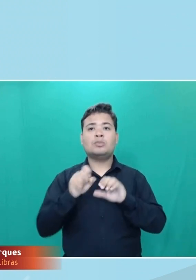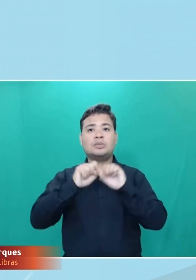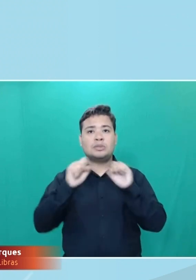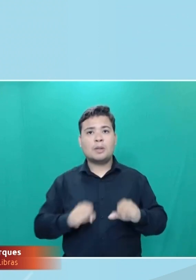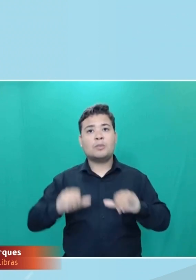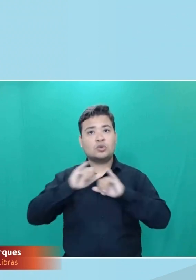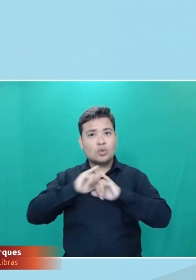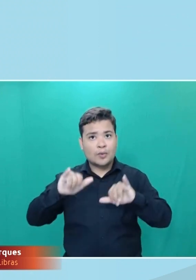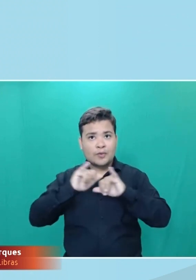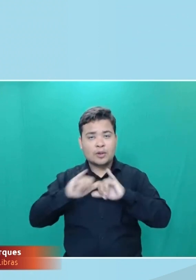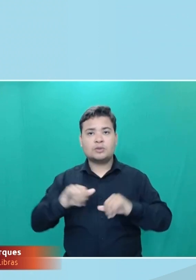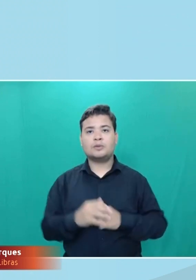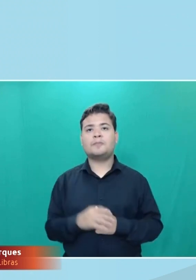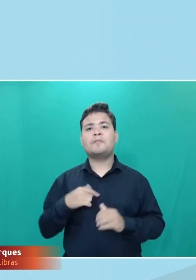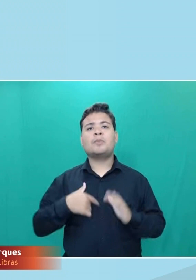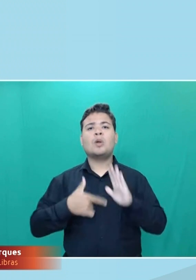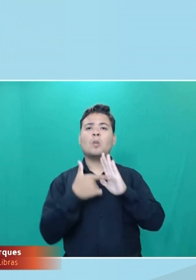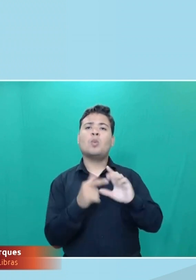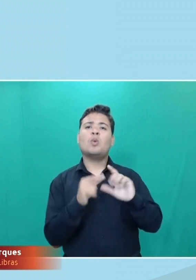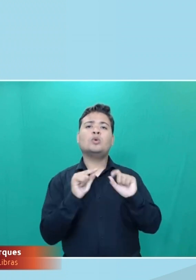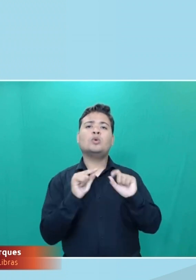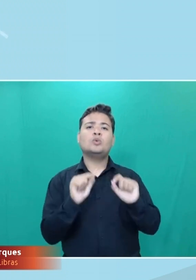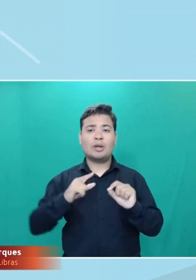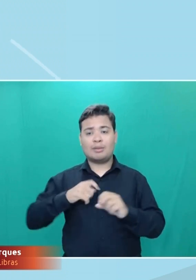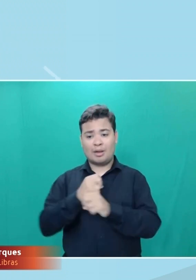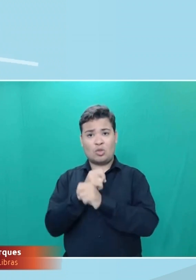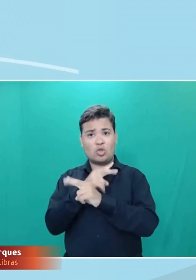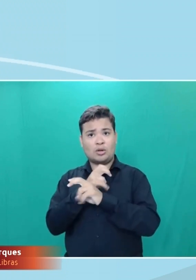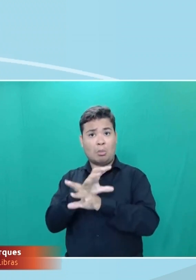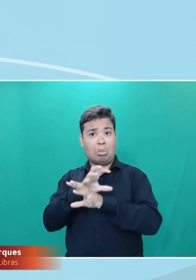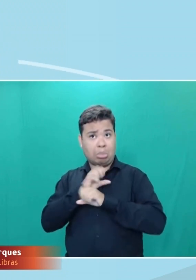e mostram que as intoxicações levaram a